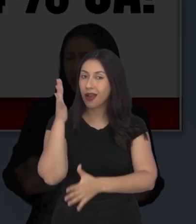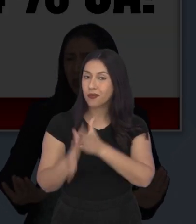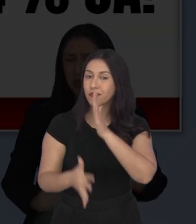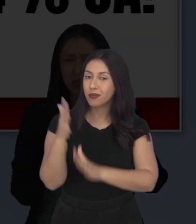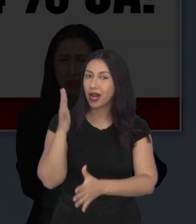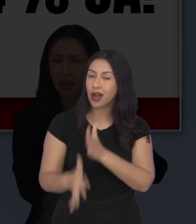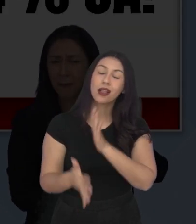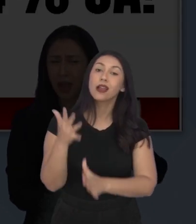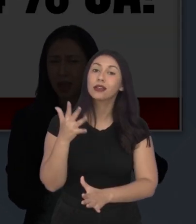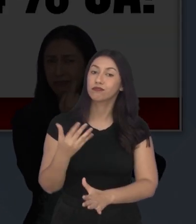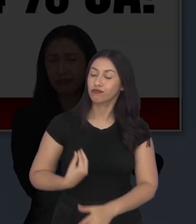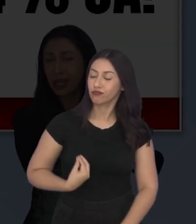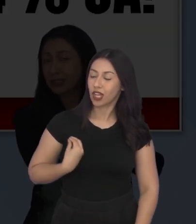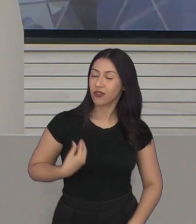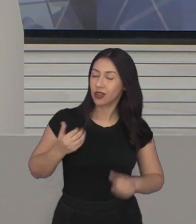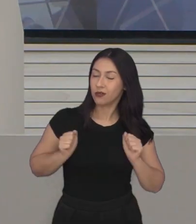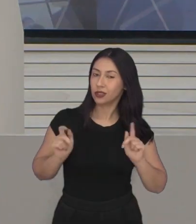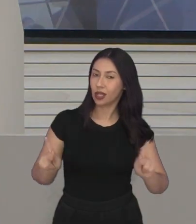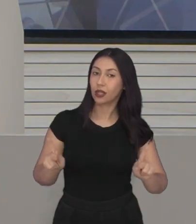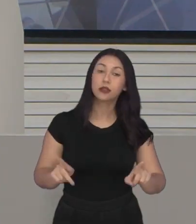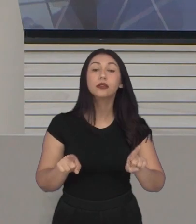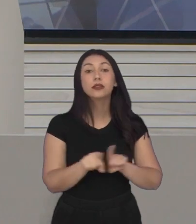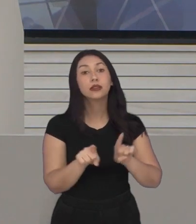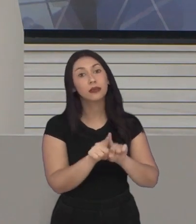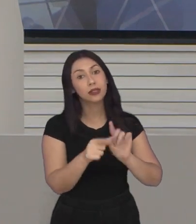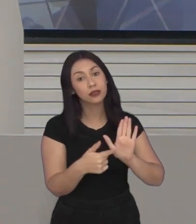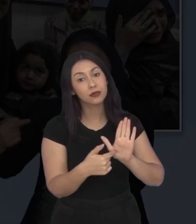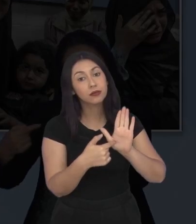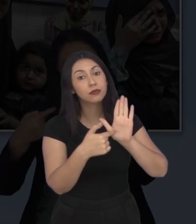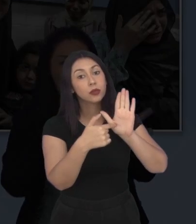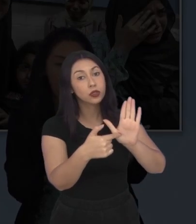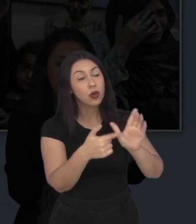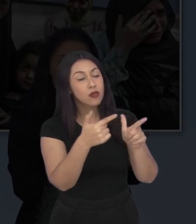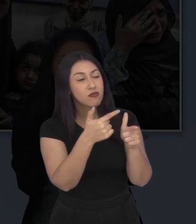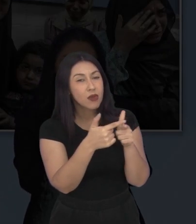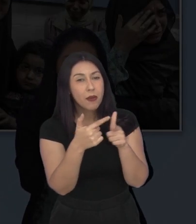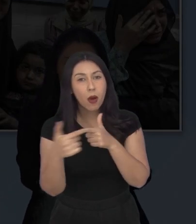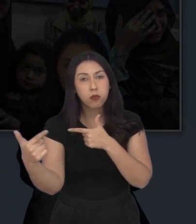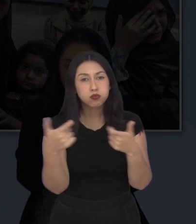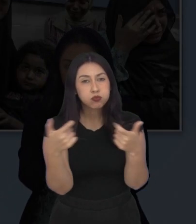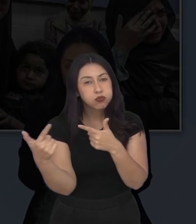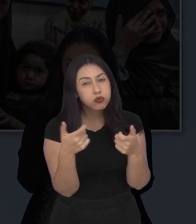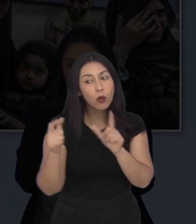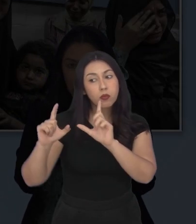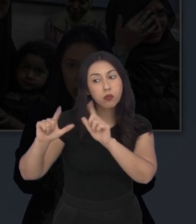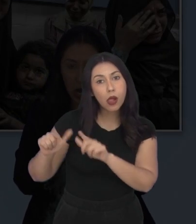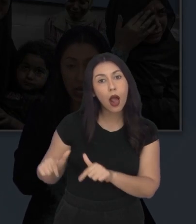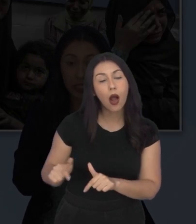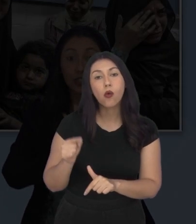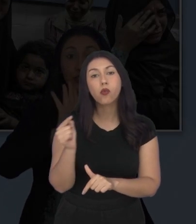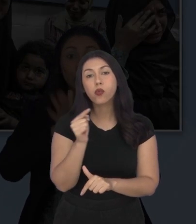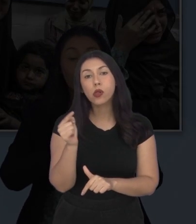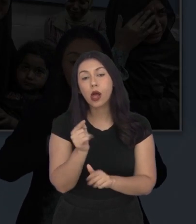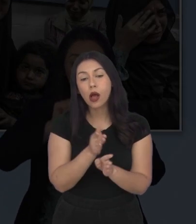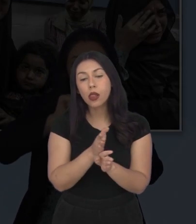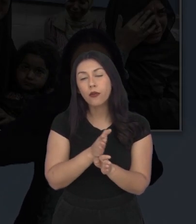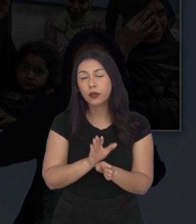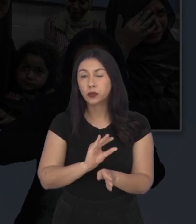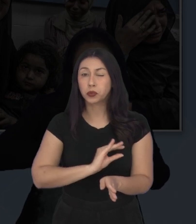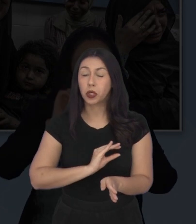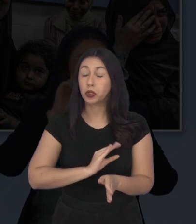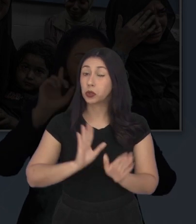de se automedicar. Alguns remédios são contraindicados em casos de suspeita de dengue. Antes de qualquer atitude, procure